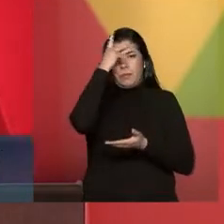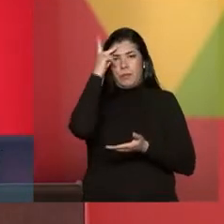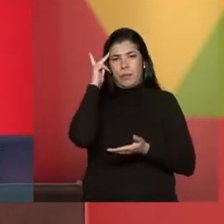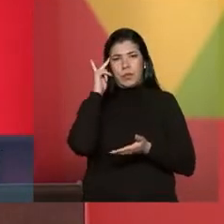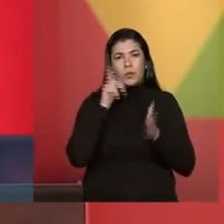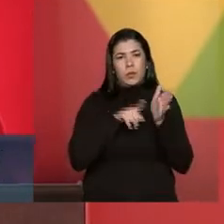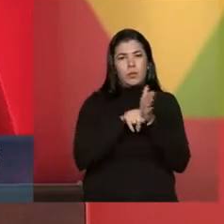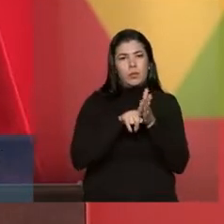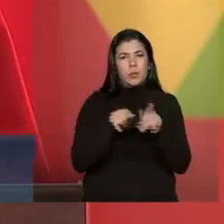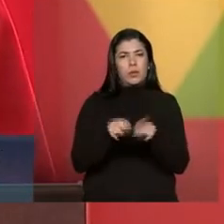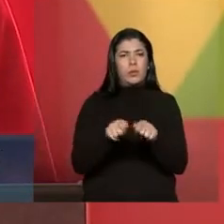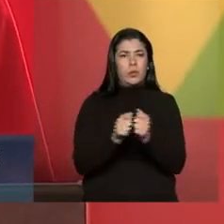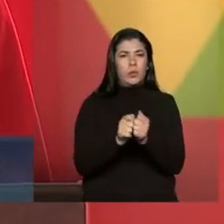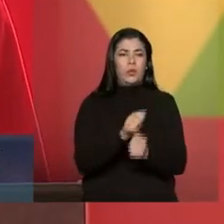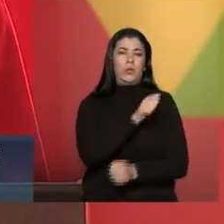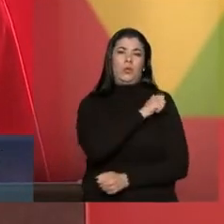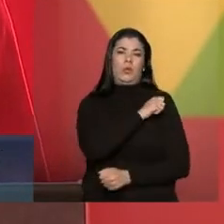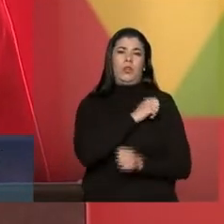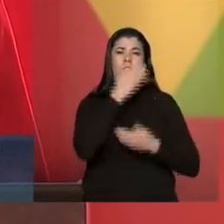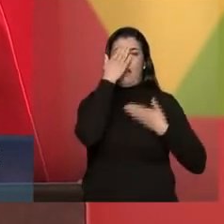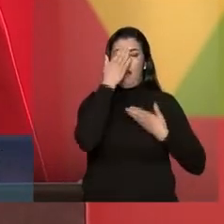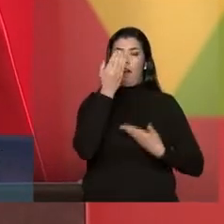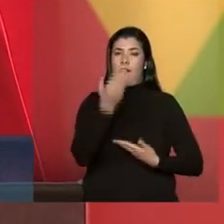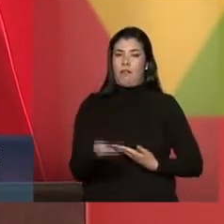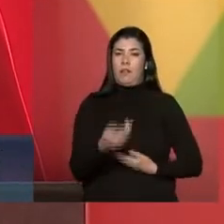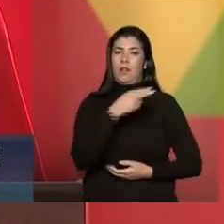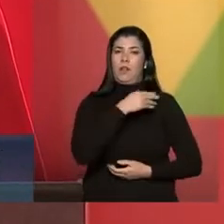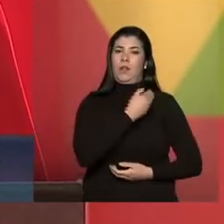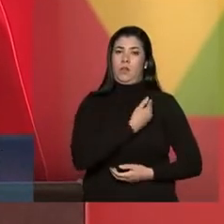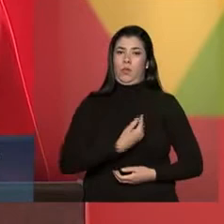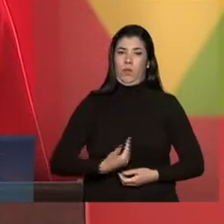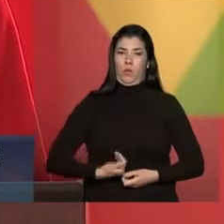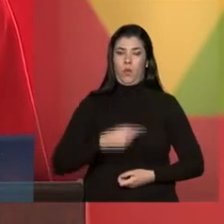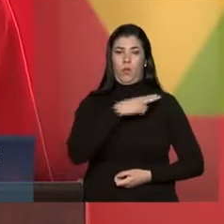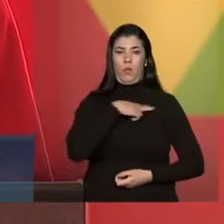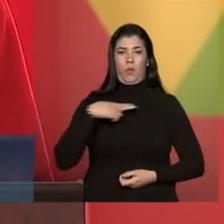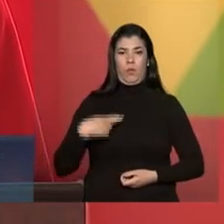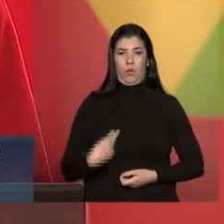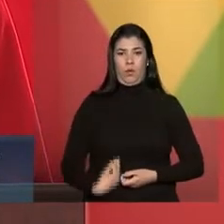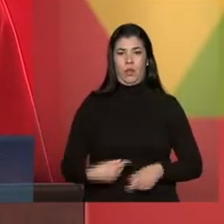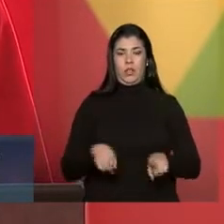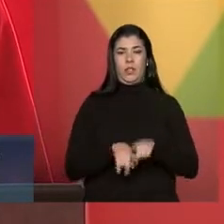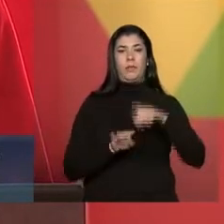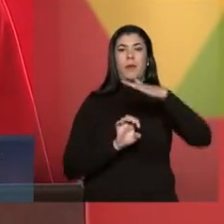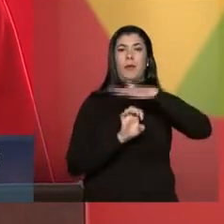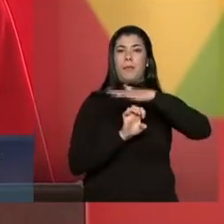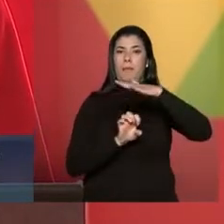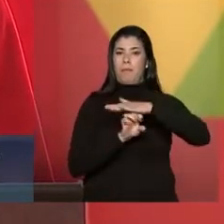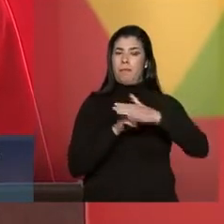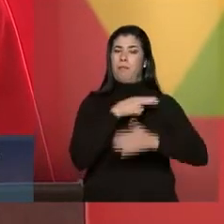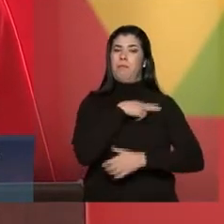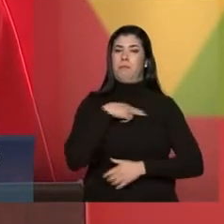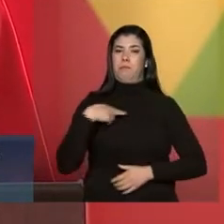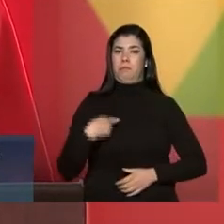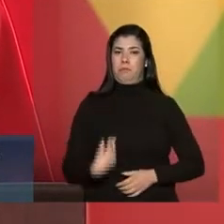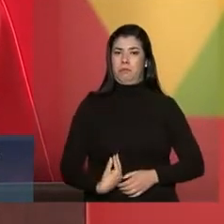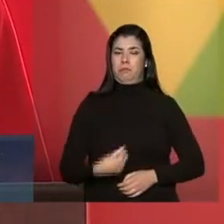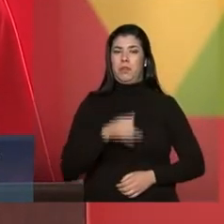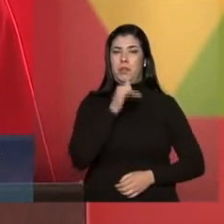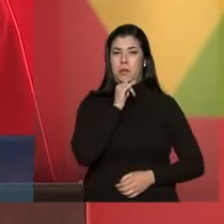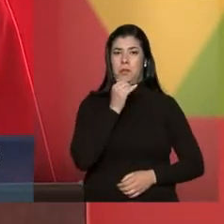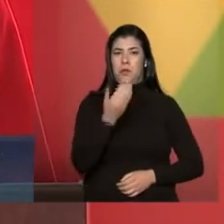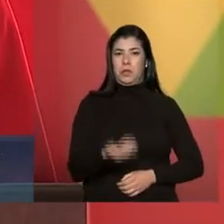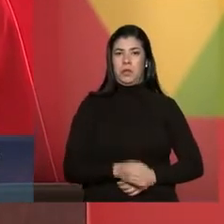Agradeço, portanto, ao governo chinês. Agradeço também às empresas chinesas,